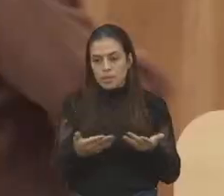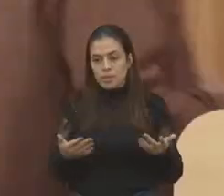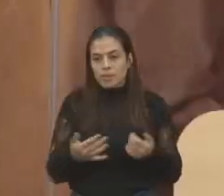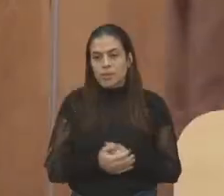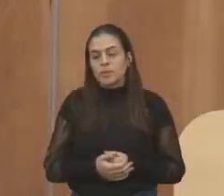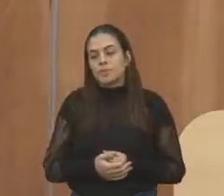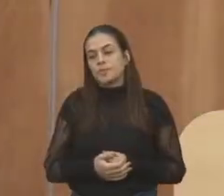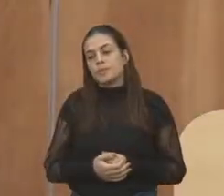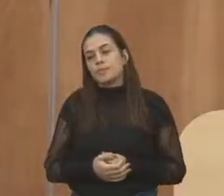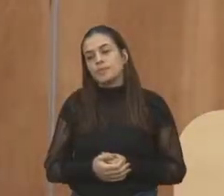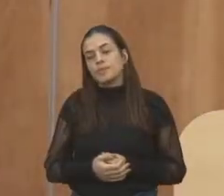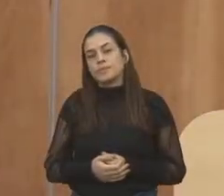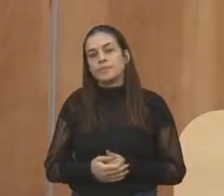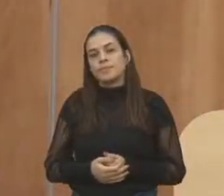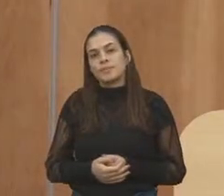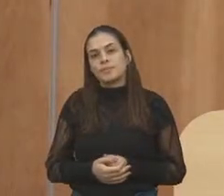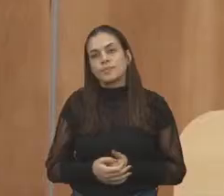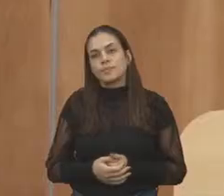Agradeço.